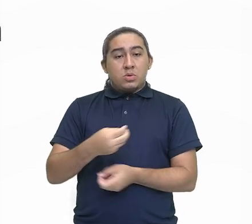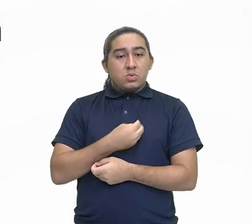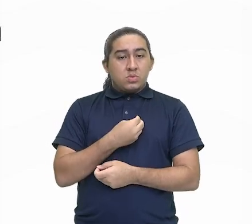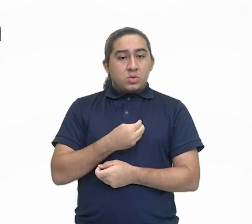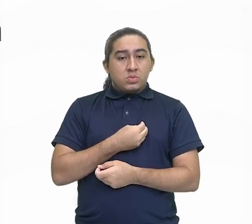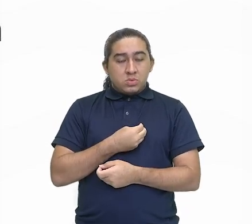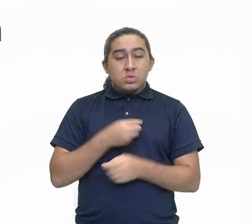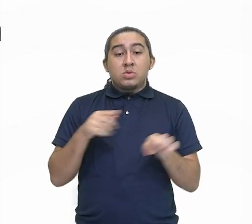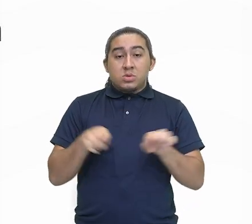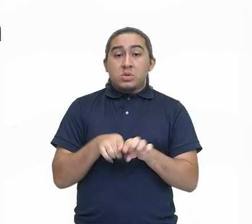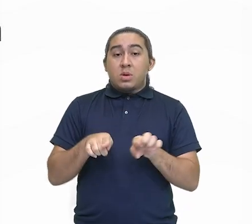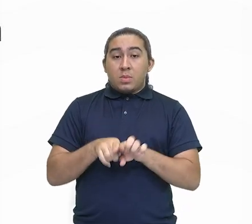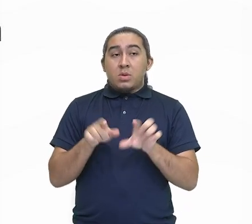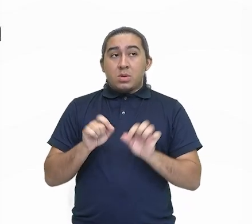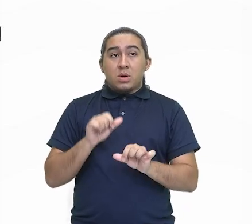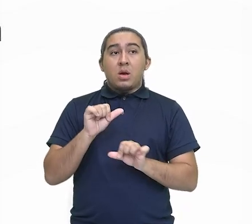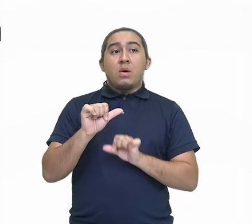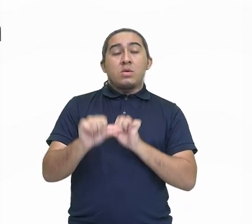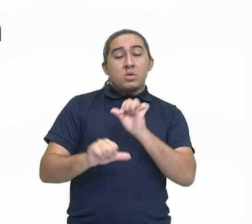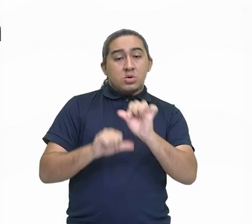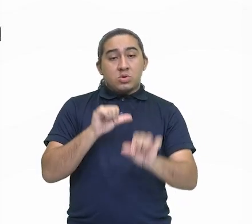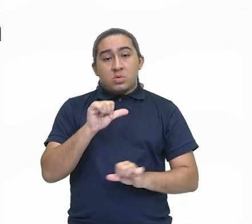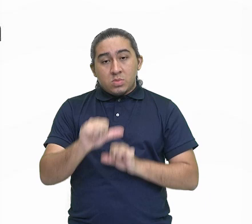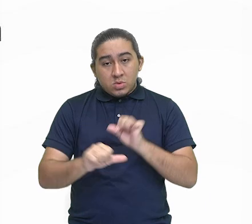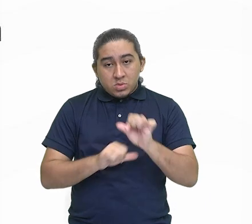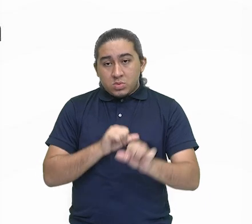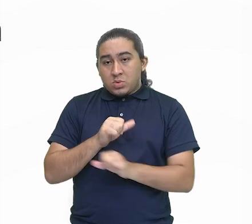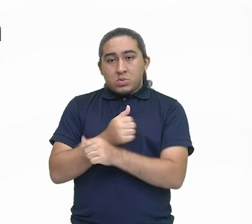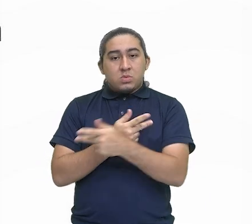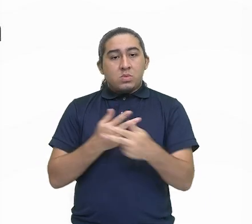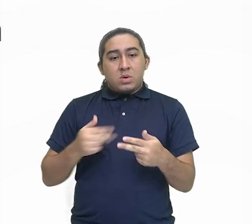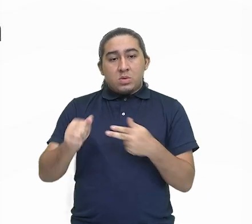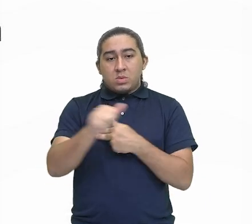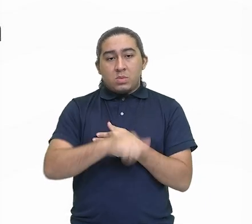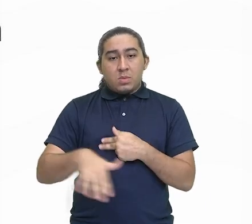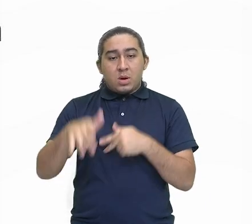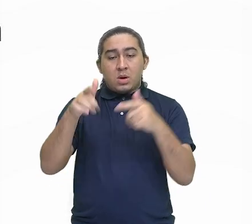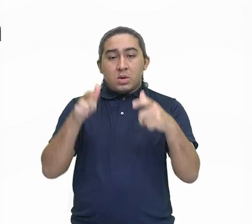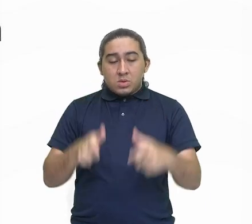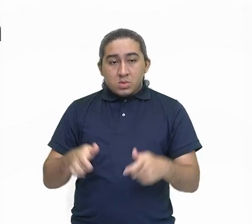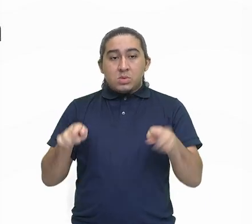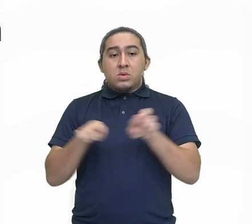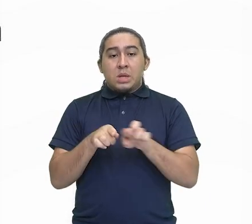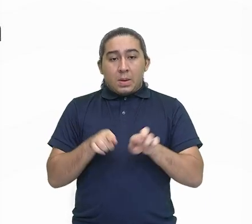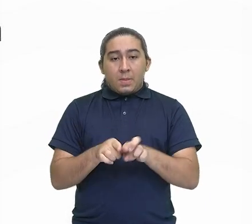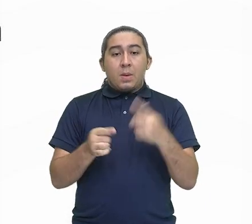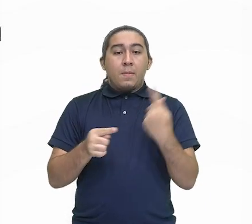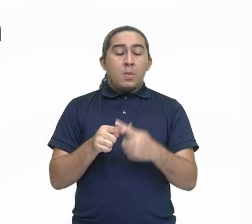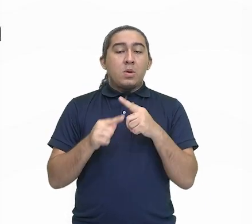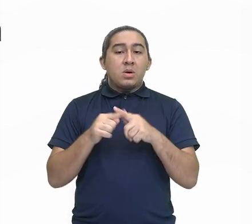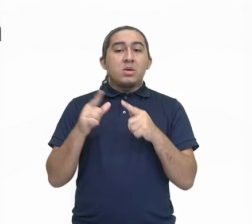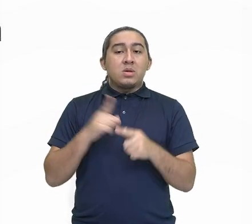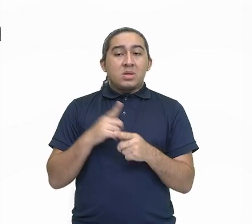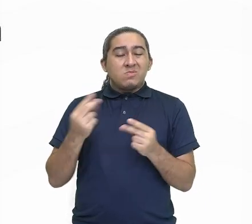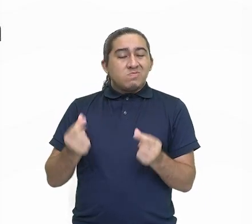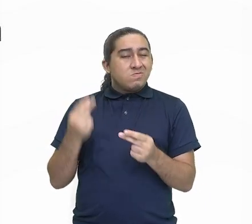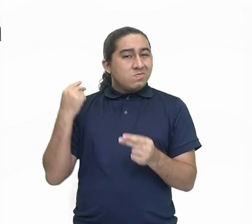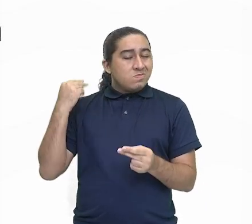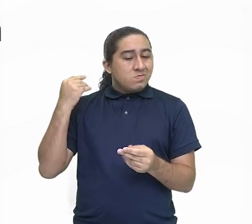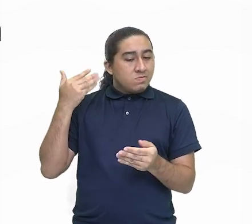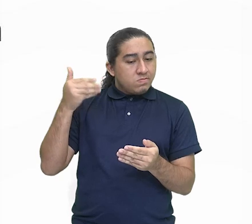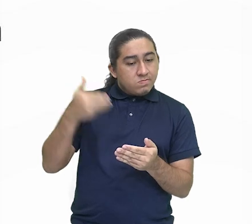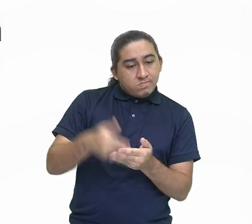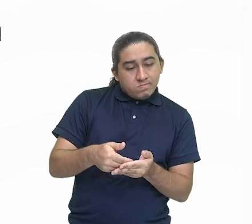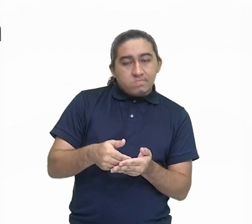seres vivos às várias alterações do meio ambiente ao longo de várias gerações,